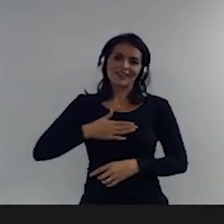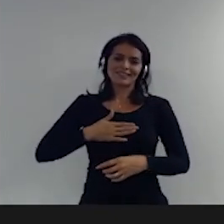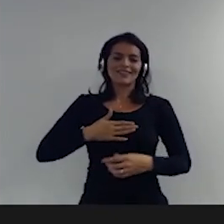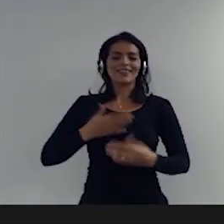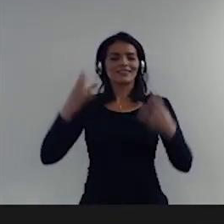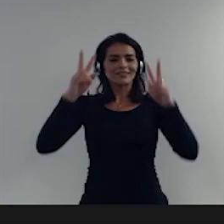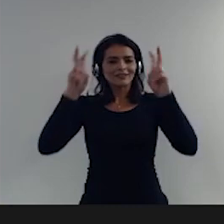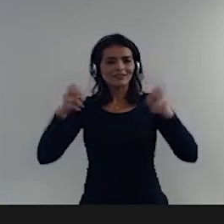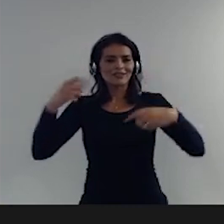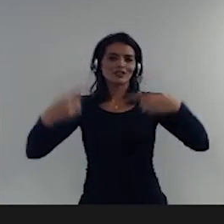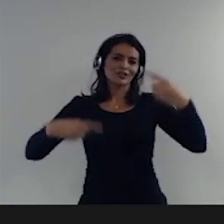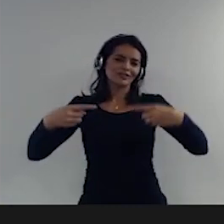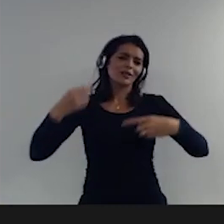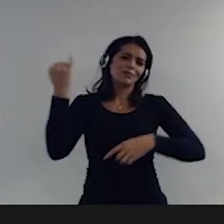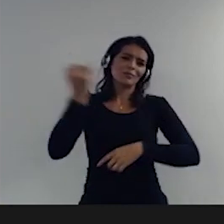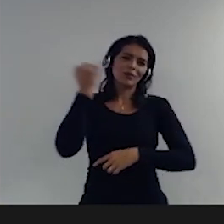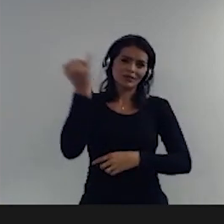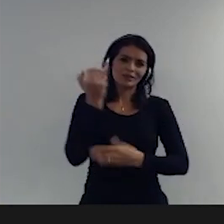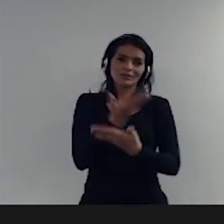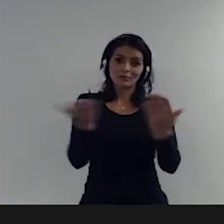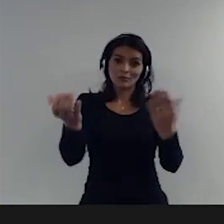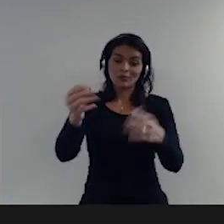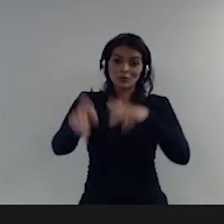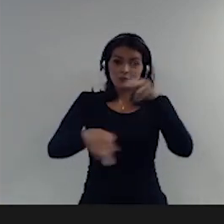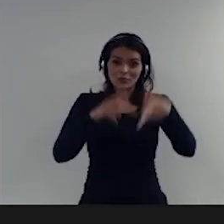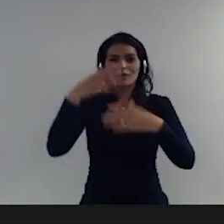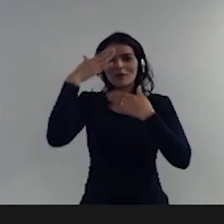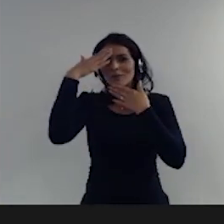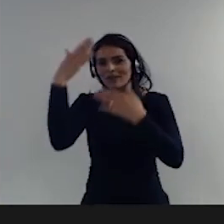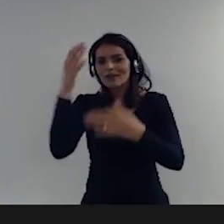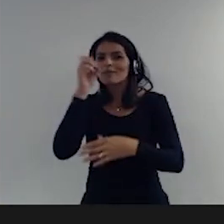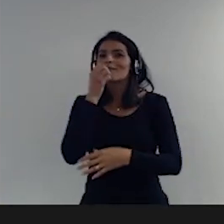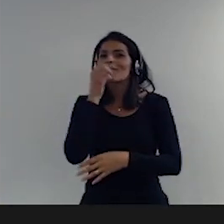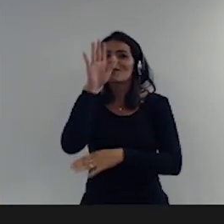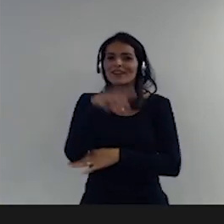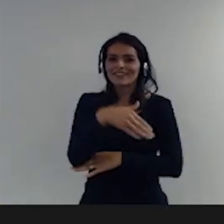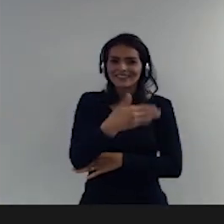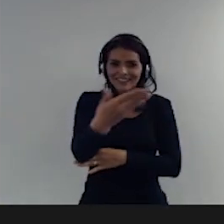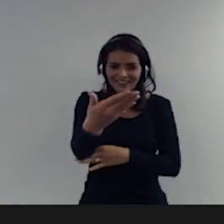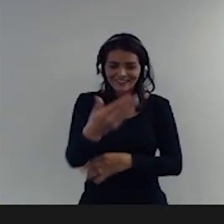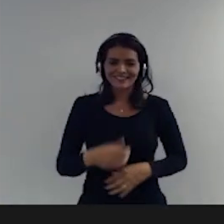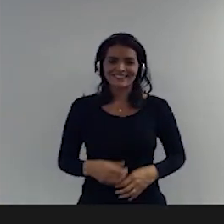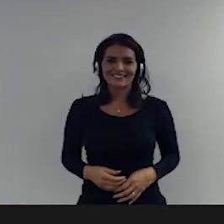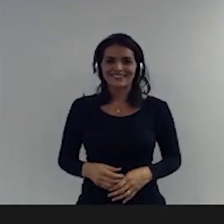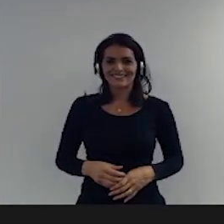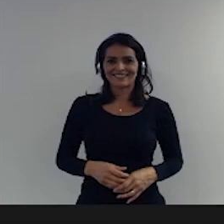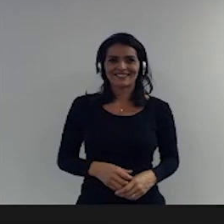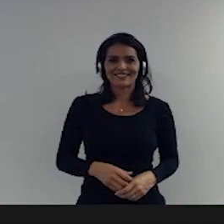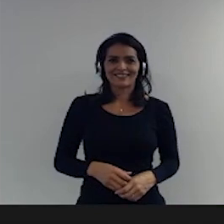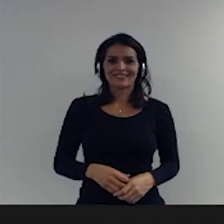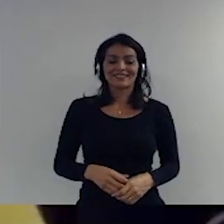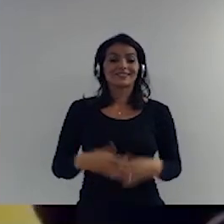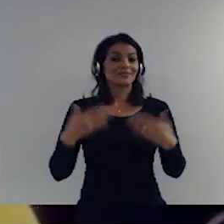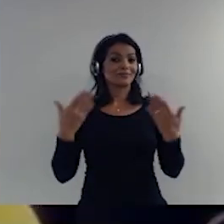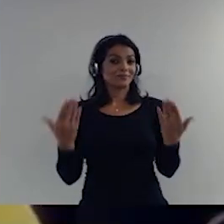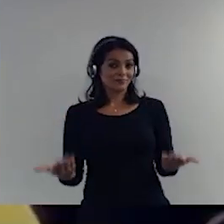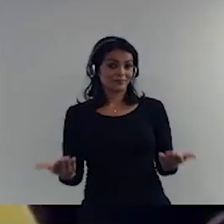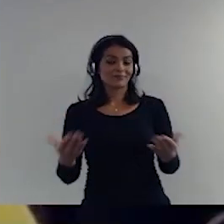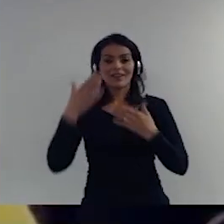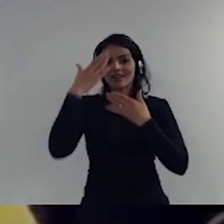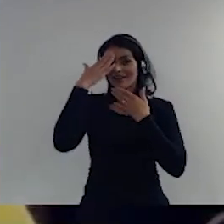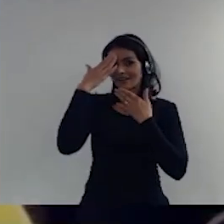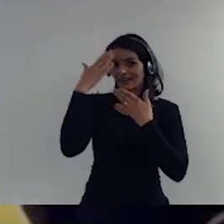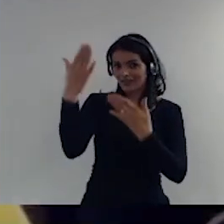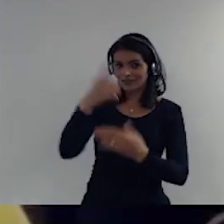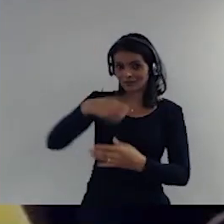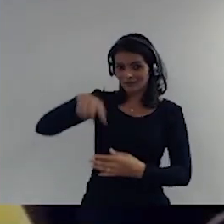com um tema tão importante para a nossa sociedade. Muito obrigada, uma boa tarde a todos. Bom, então, dessa forma, eu